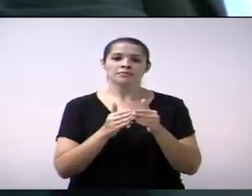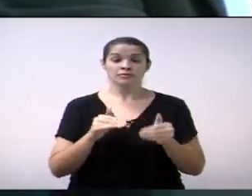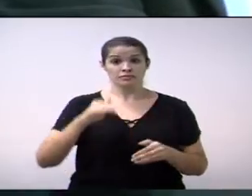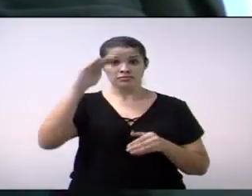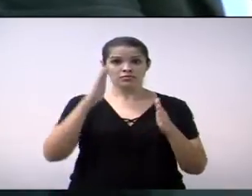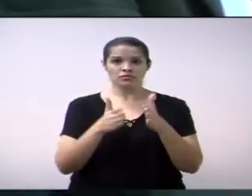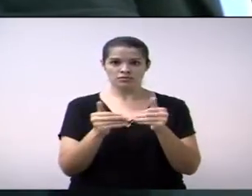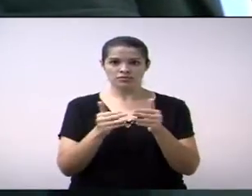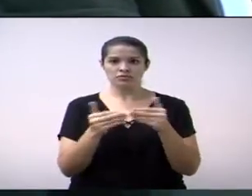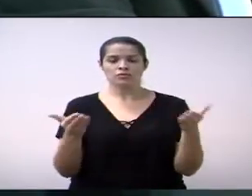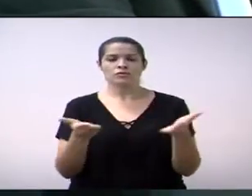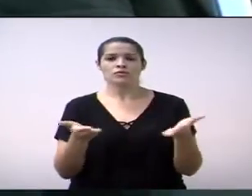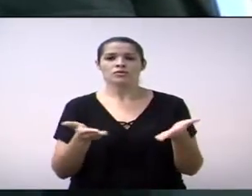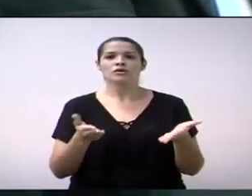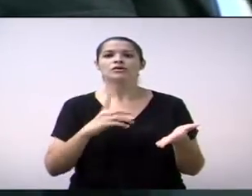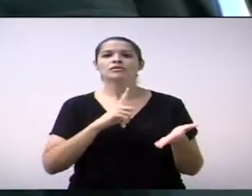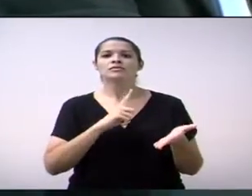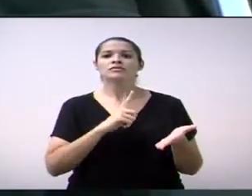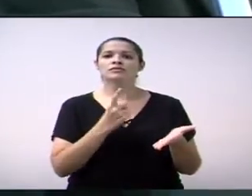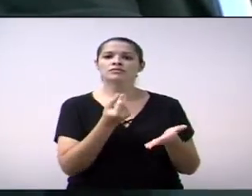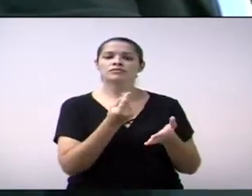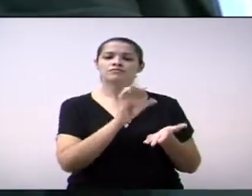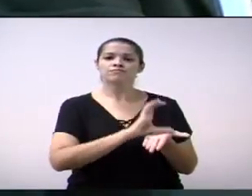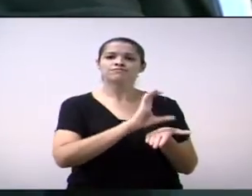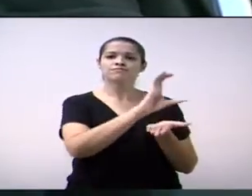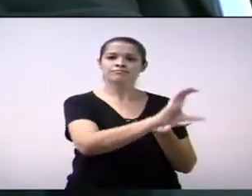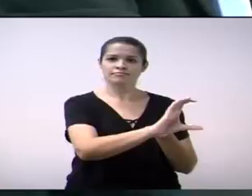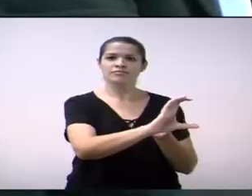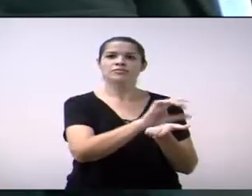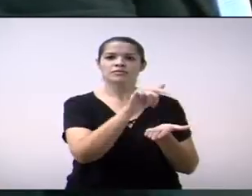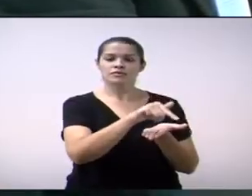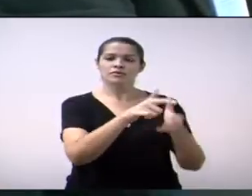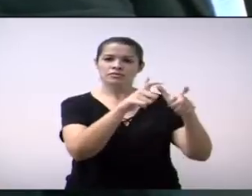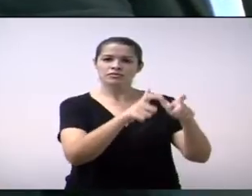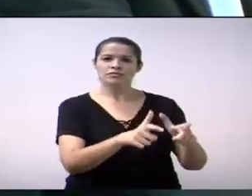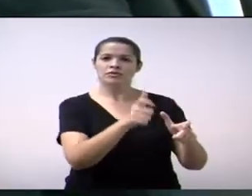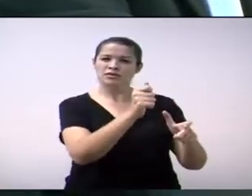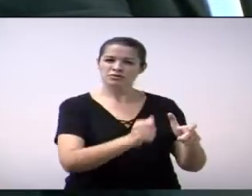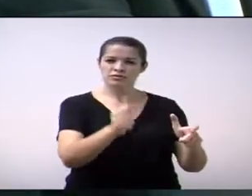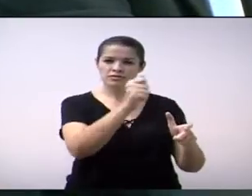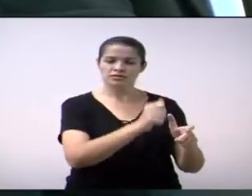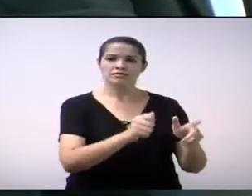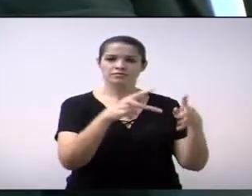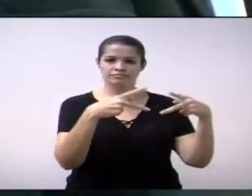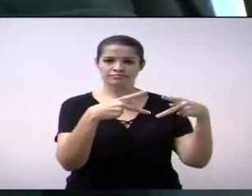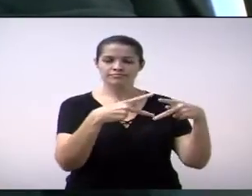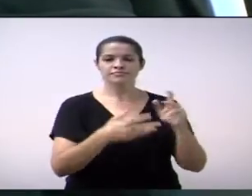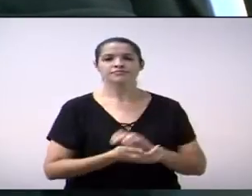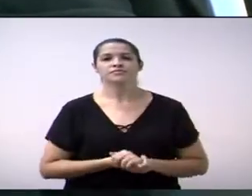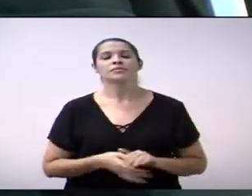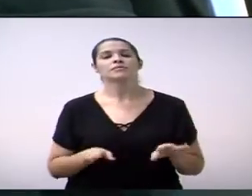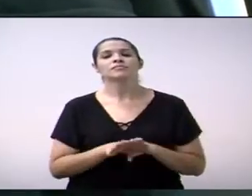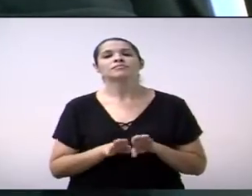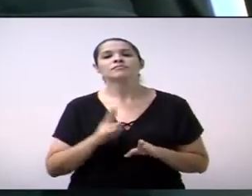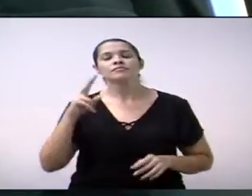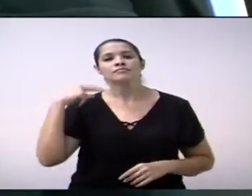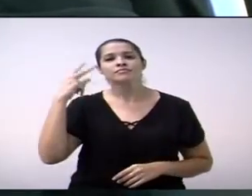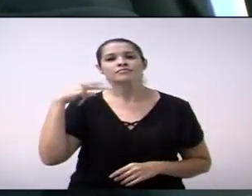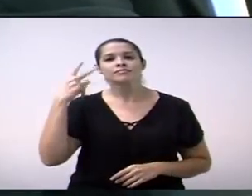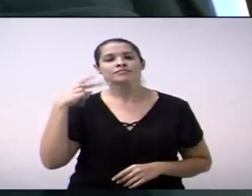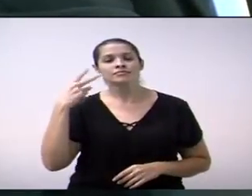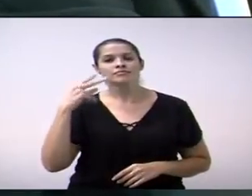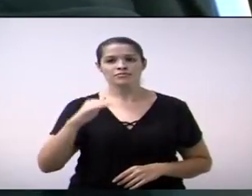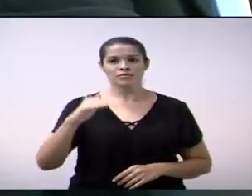da cidade ao Fundo Social de Solidariedade. De número 127, do vereador João Mota, propondo ao